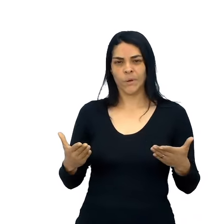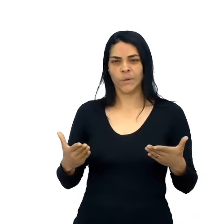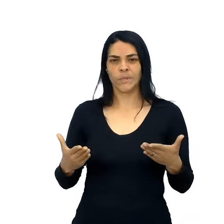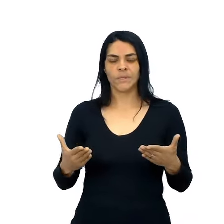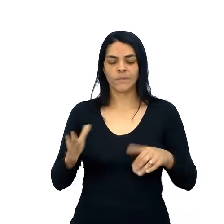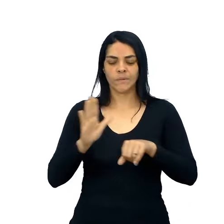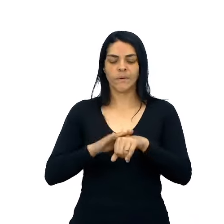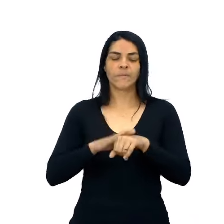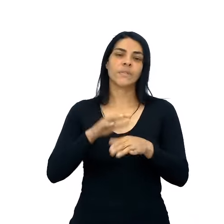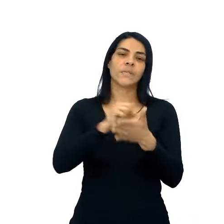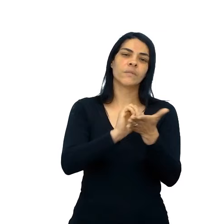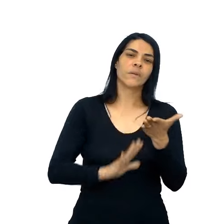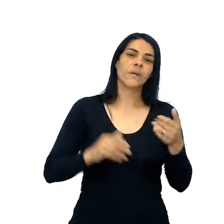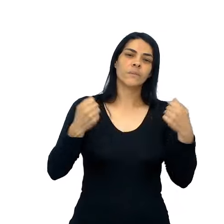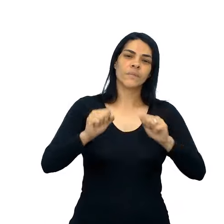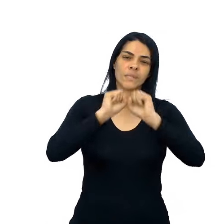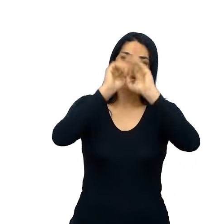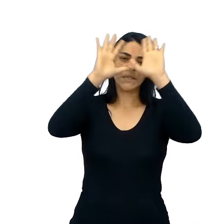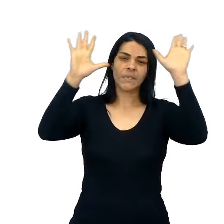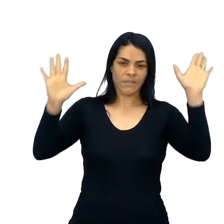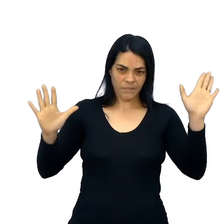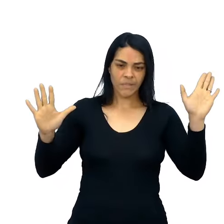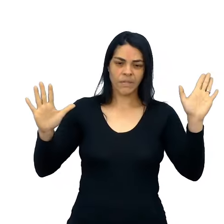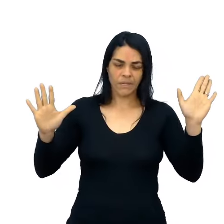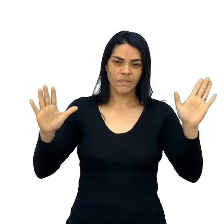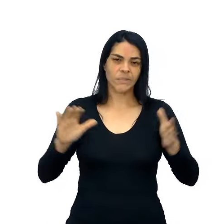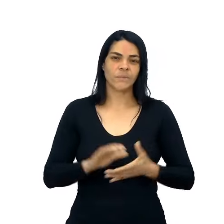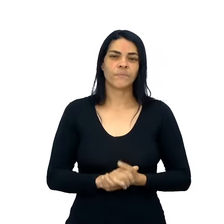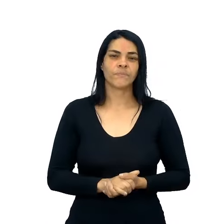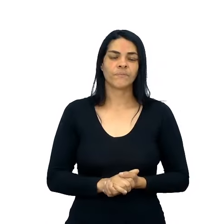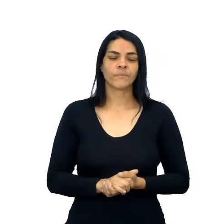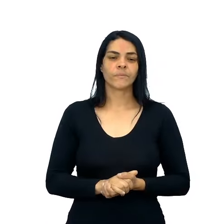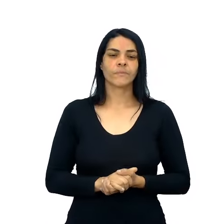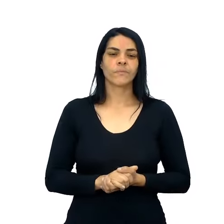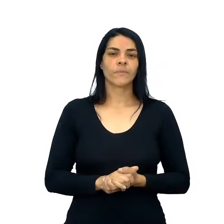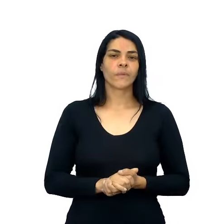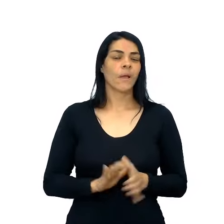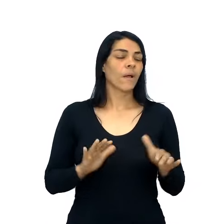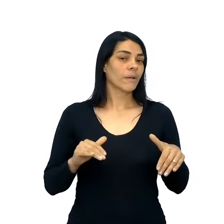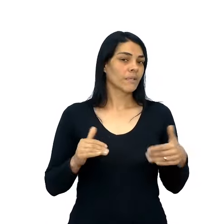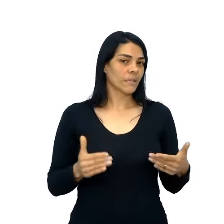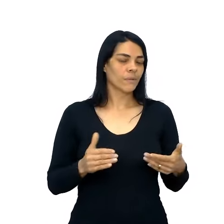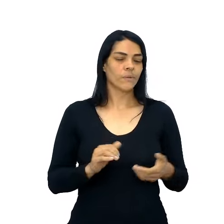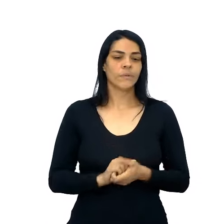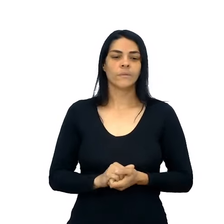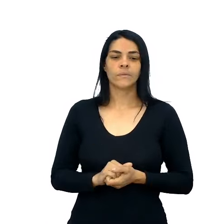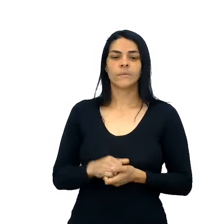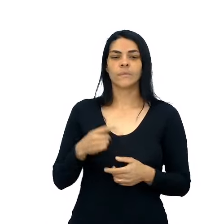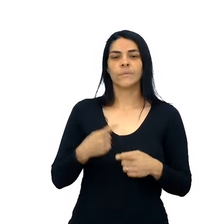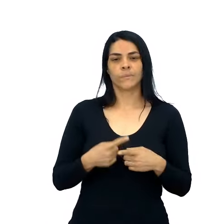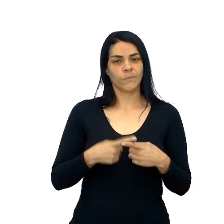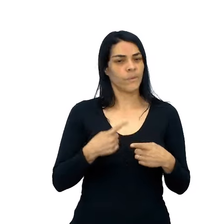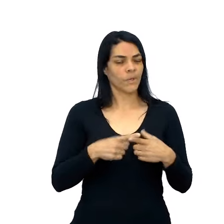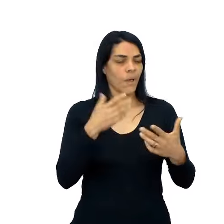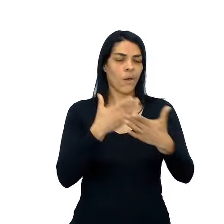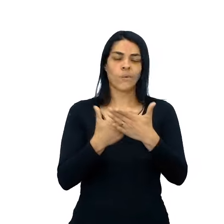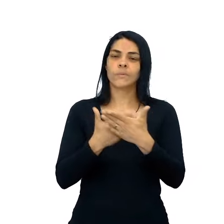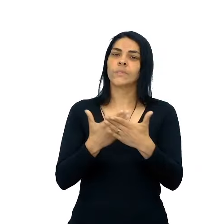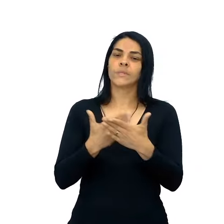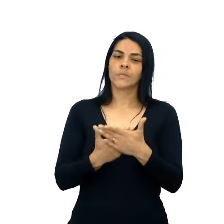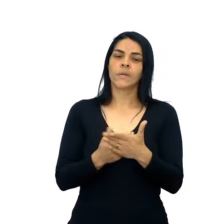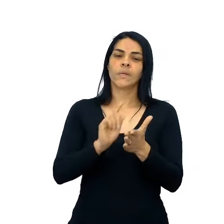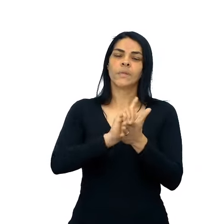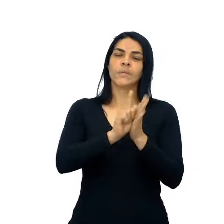atividade, é preciso ter clareza em relação às nossas intencionalidades, não é verdade? Então, por que os estudos de